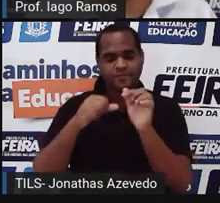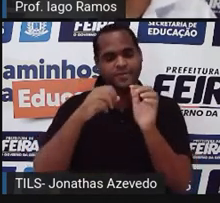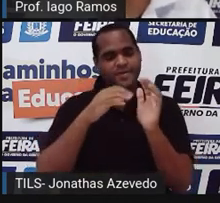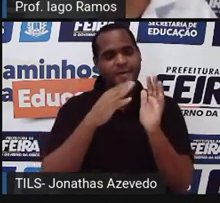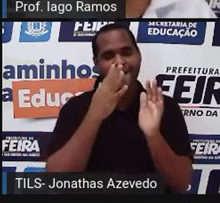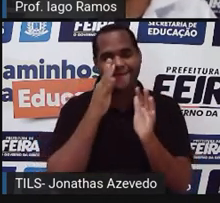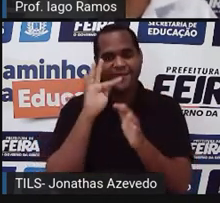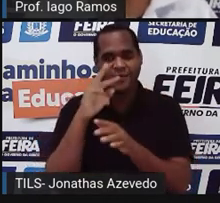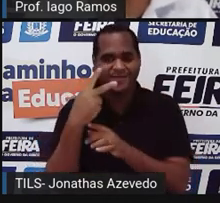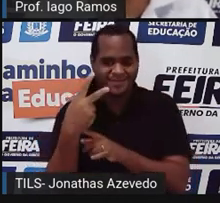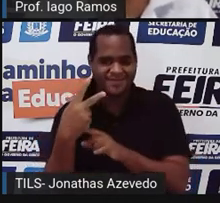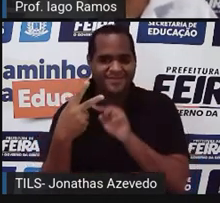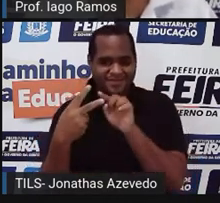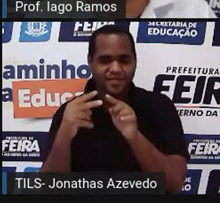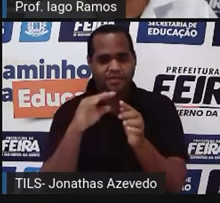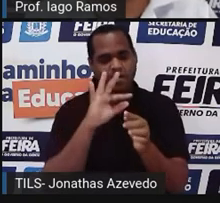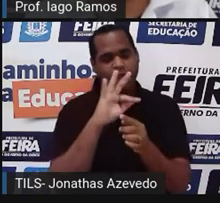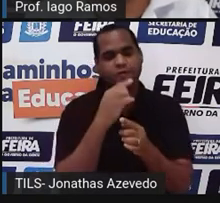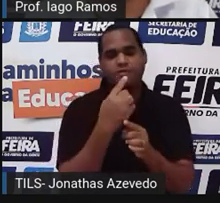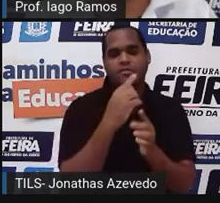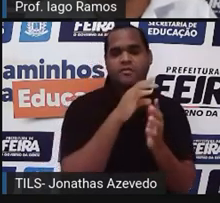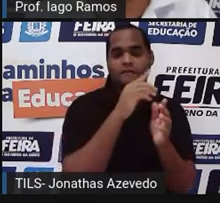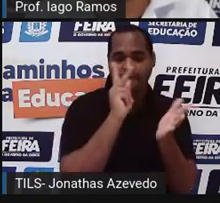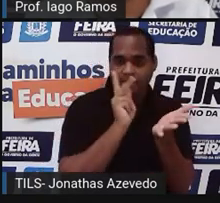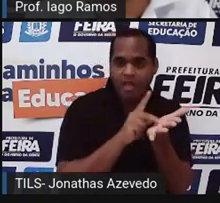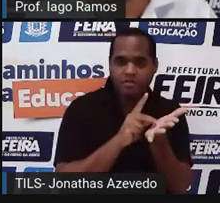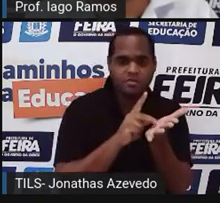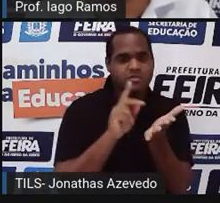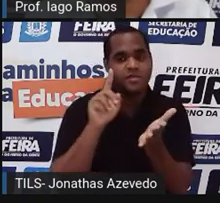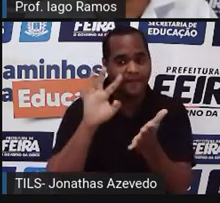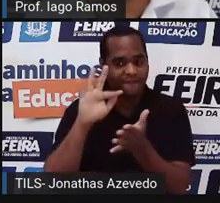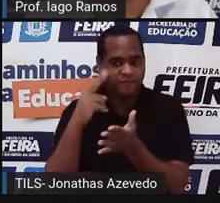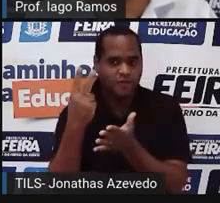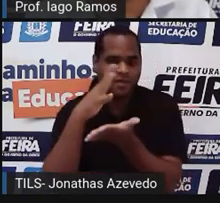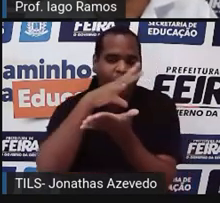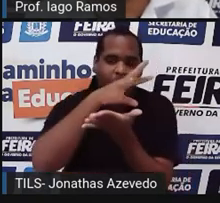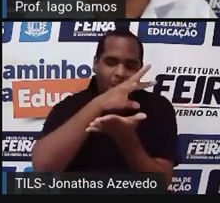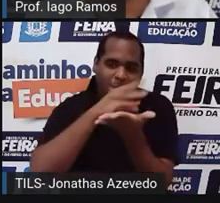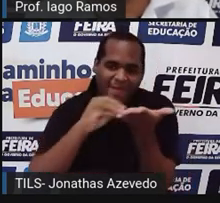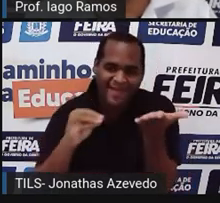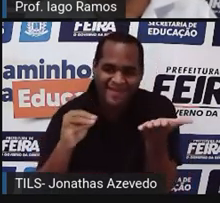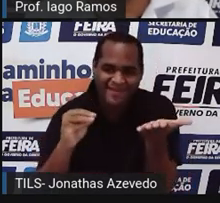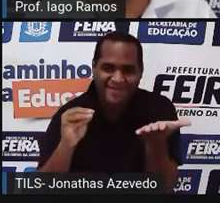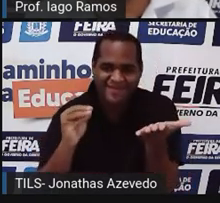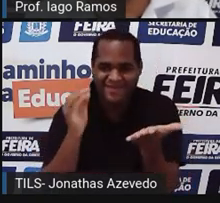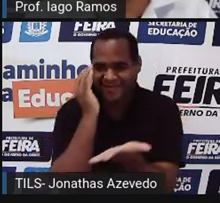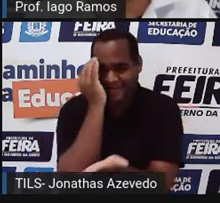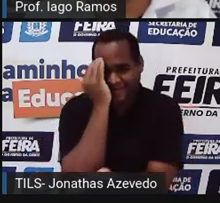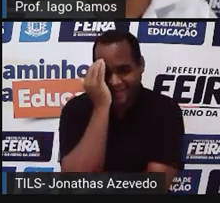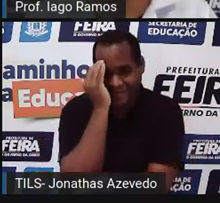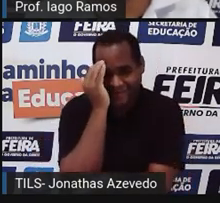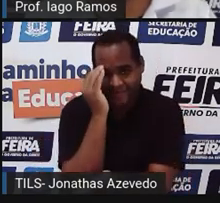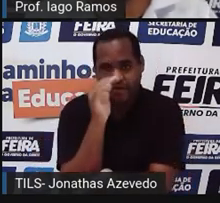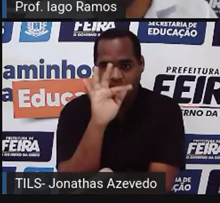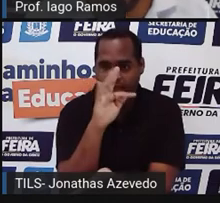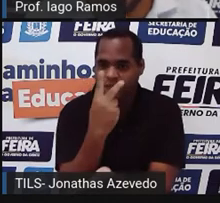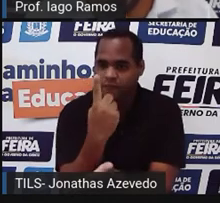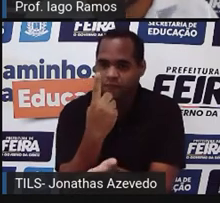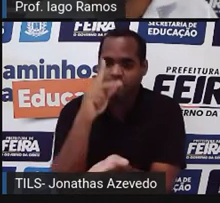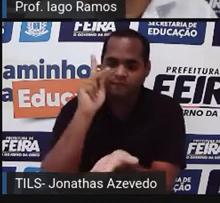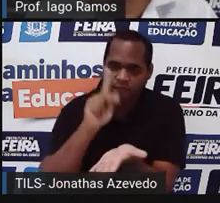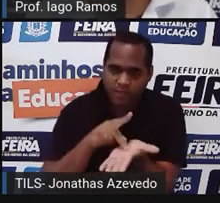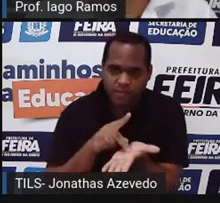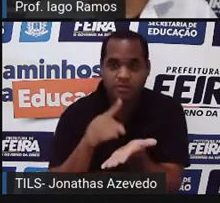da figura 1, tá? Essa figura 2 aqui é a figura 1 transformada, só que